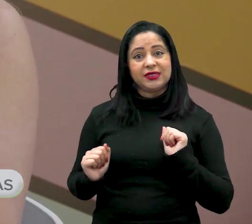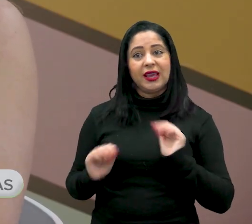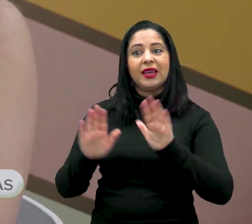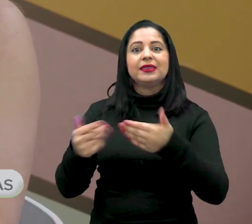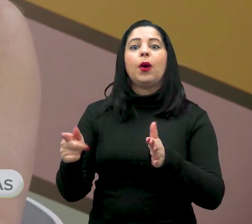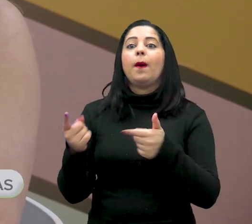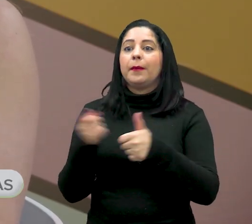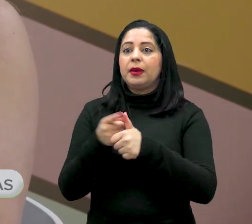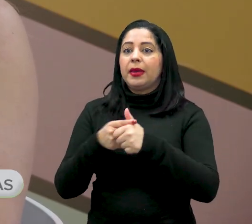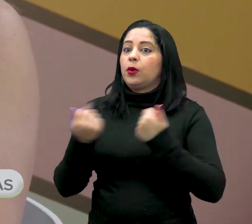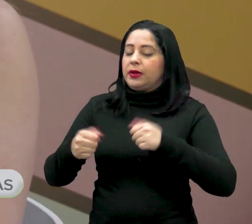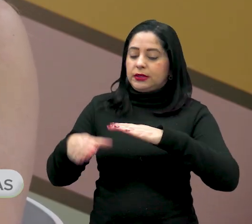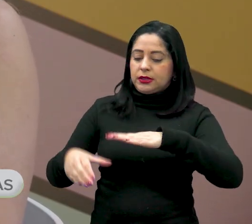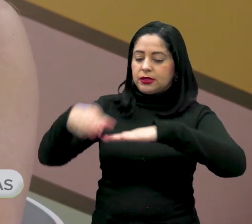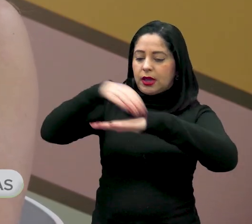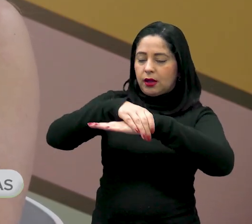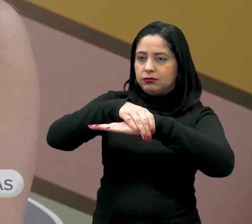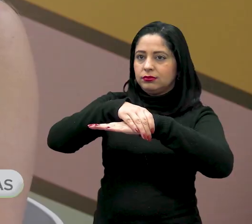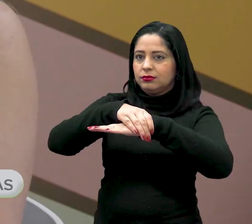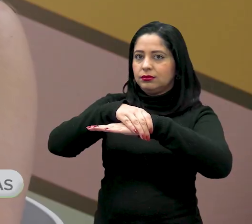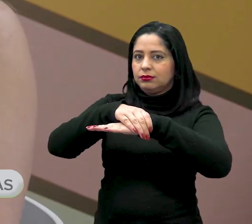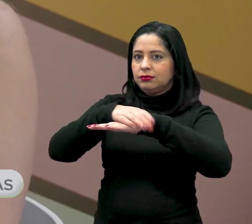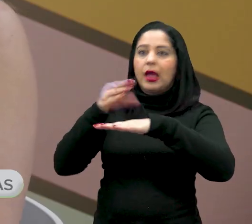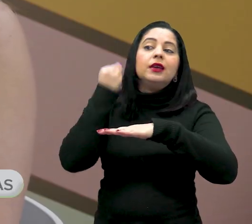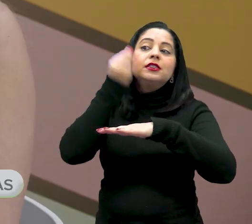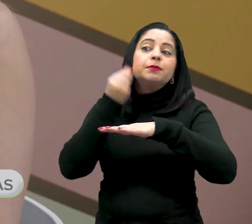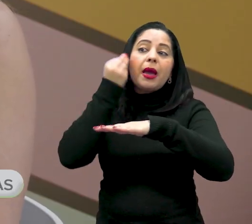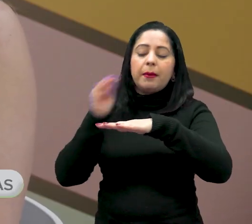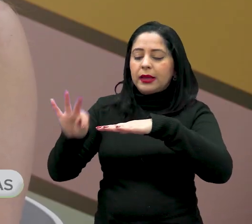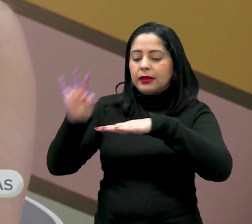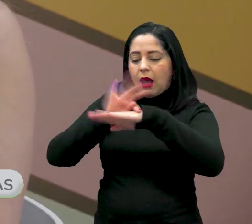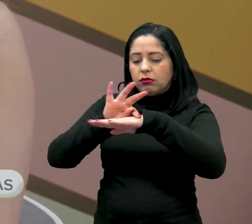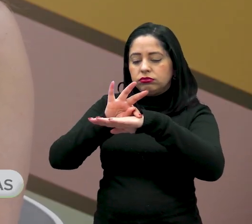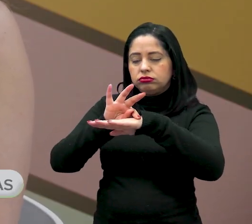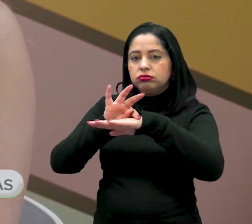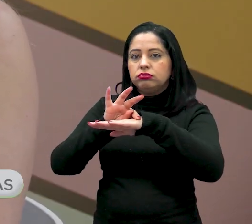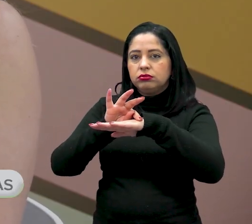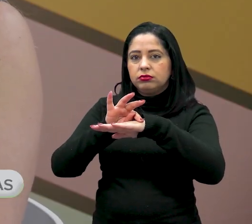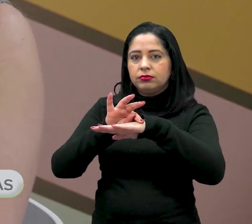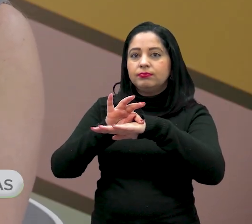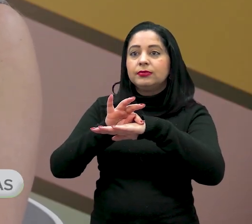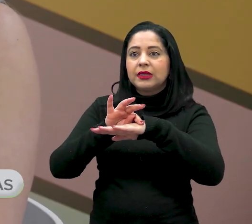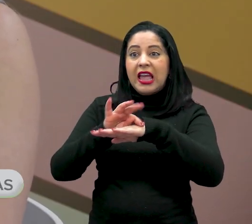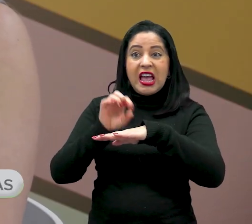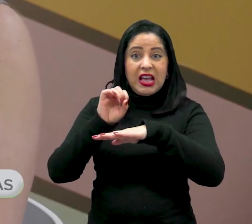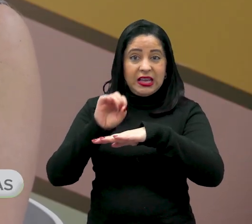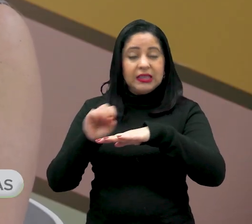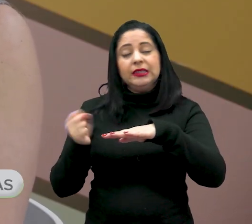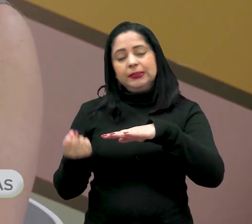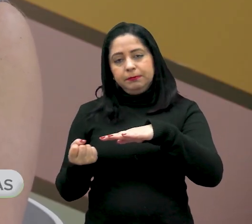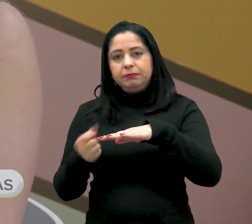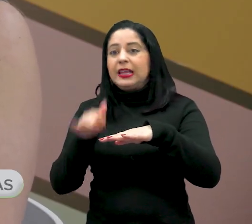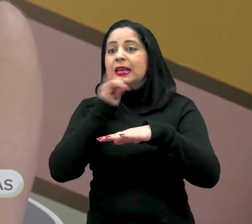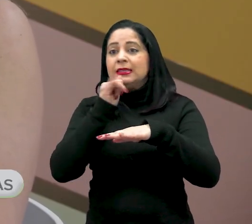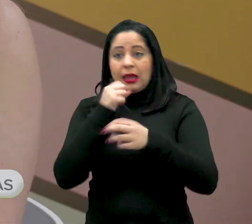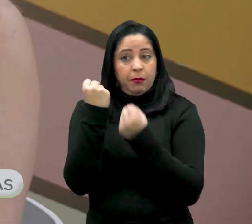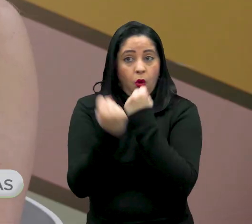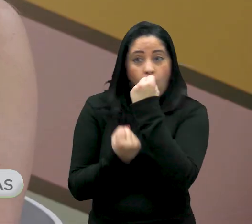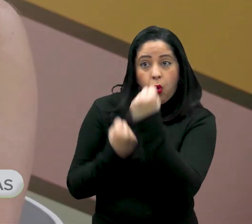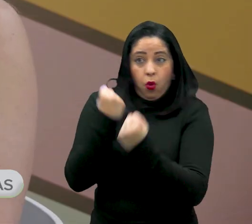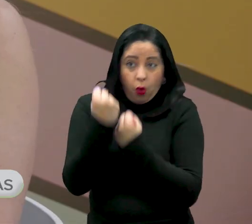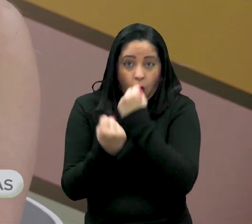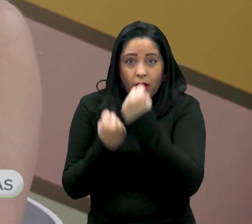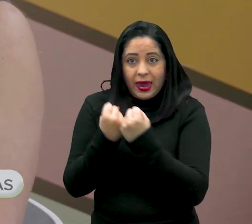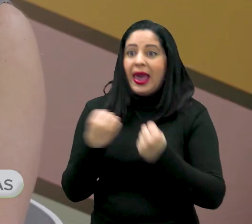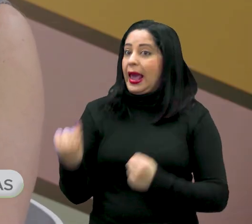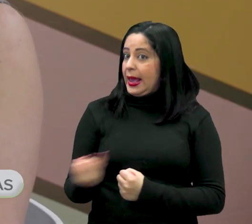machucando. Sim. Então, primeira coisa é isso, provar. Tem que Conforto. colocar, testar, colocar no pé, testar. Se a gente está falando de atividades, né, por exemplo,